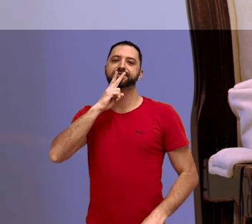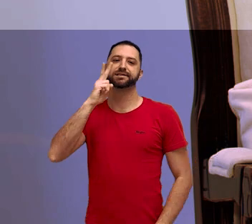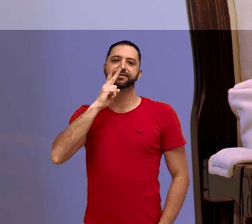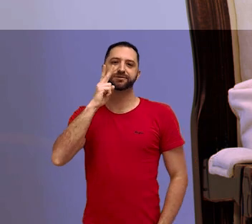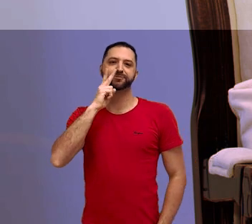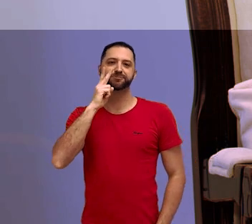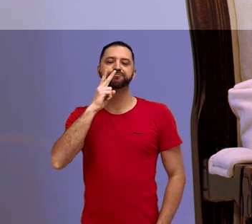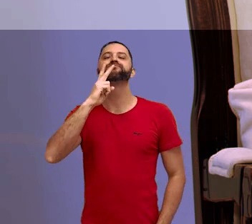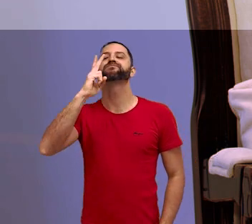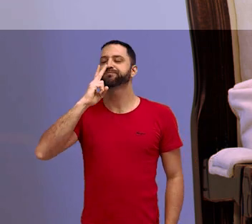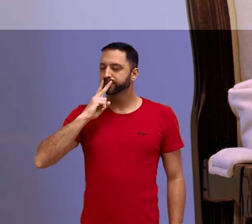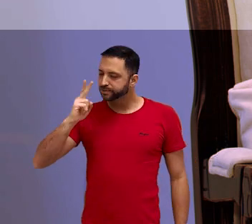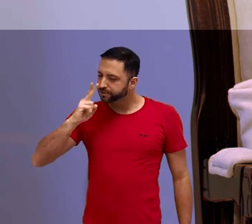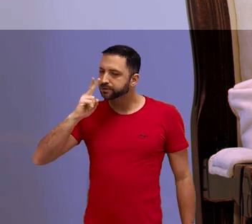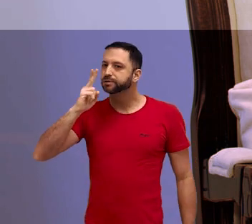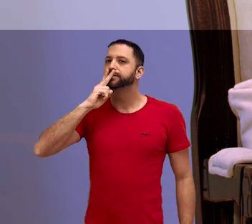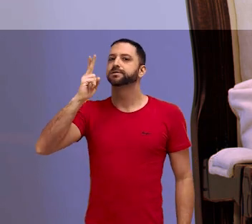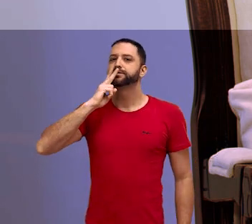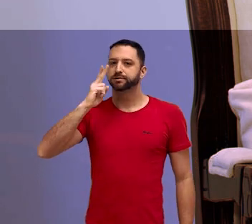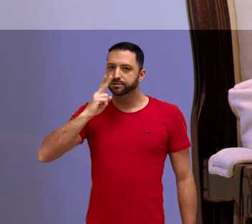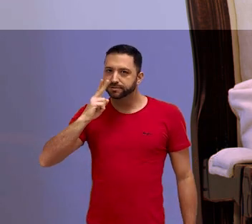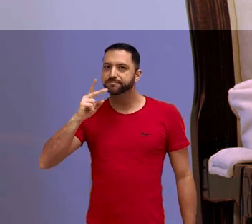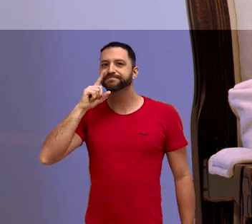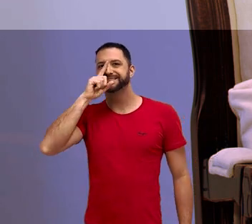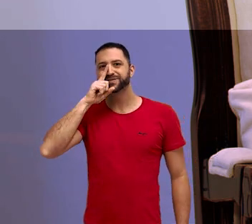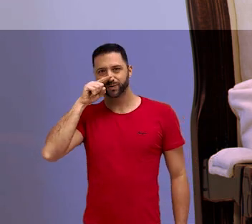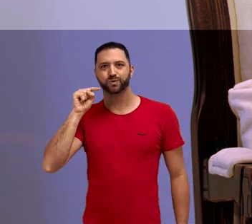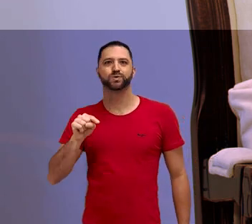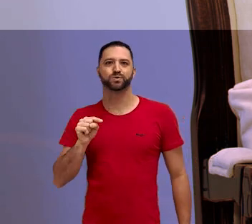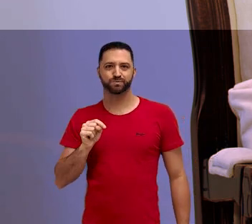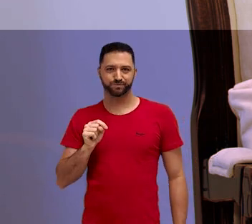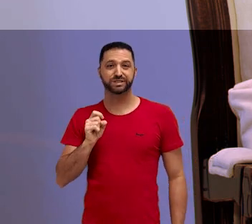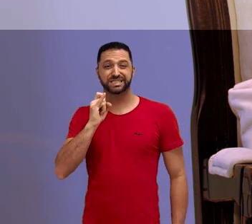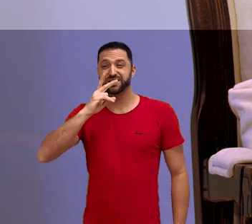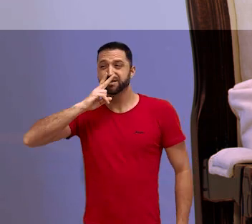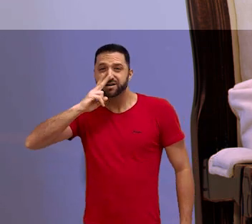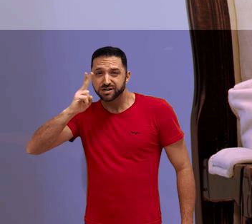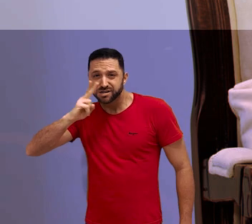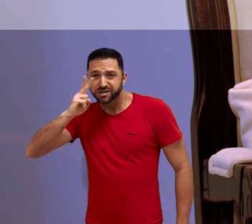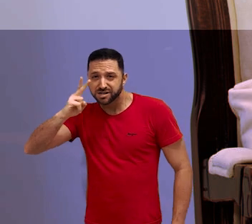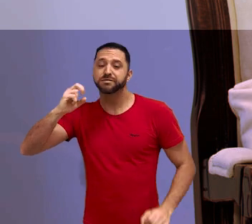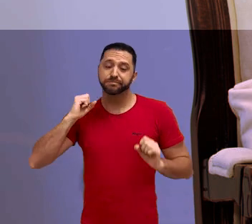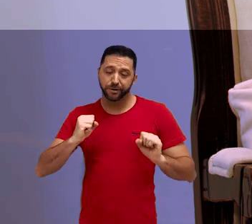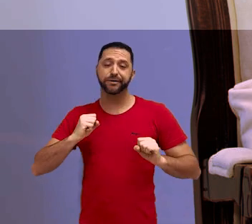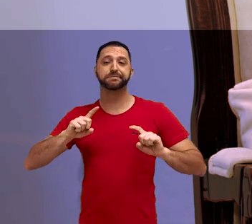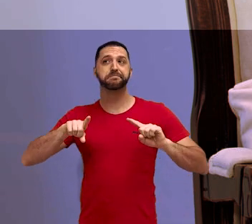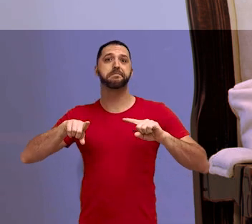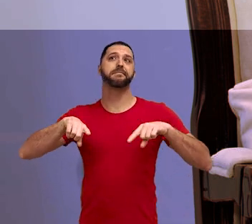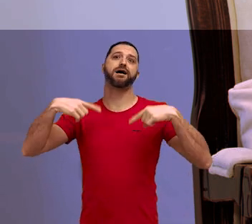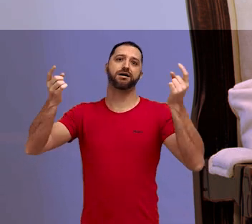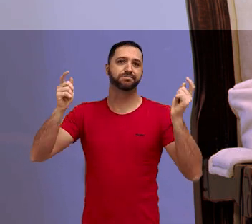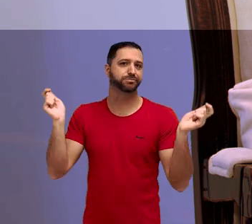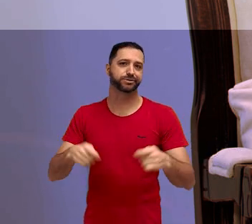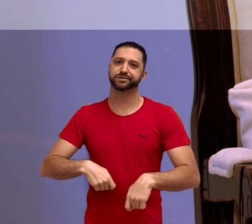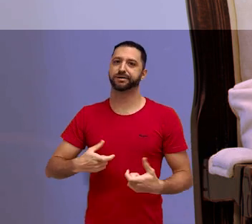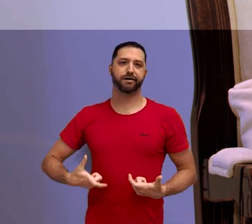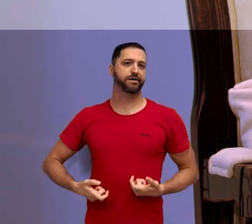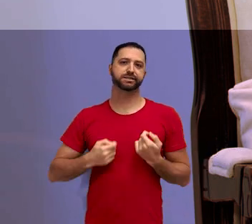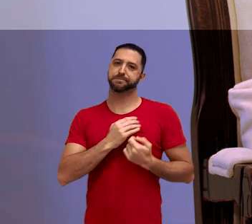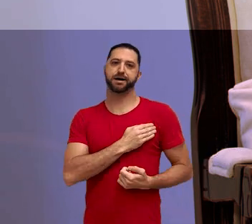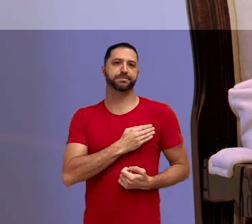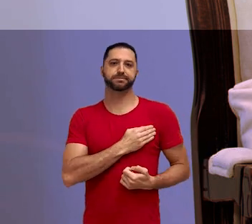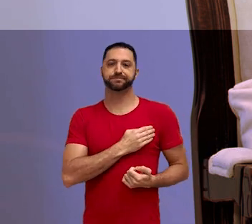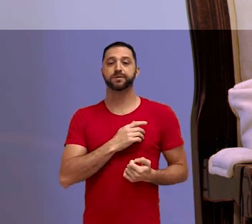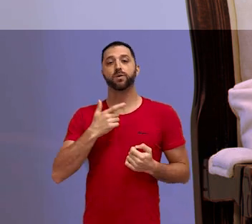isso é clássico, o cigarro. Então, é inquestionável, não vamos nem entrar, mas tem muitos